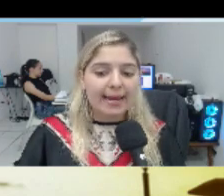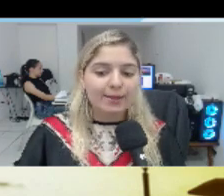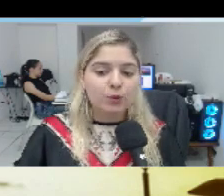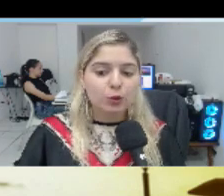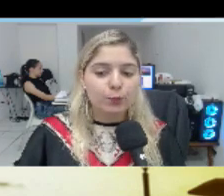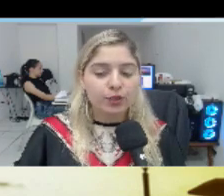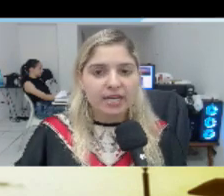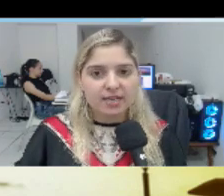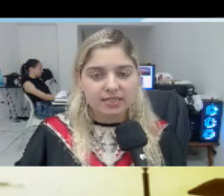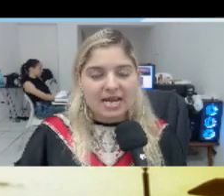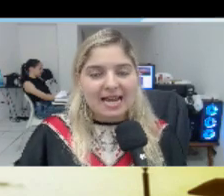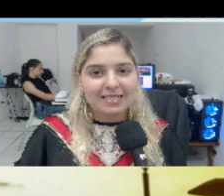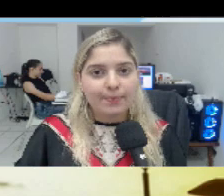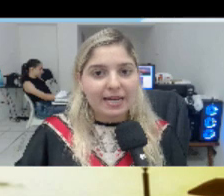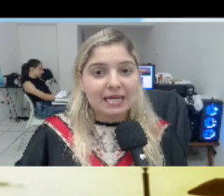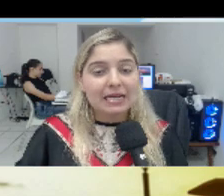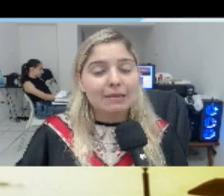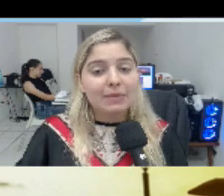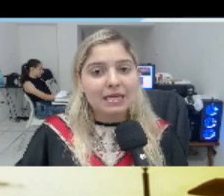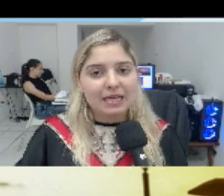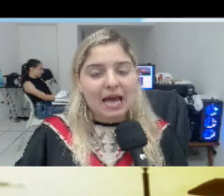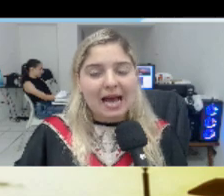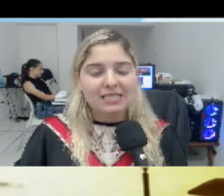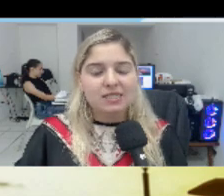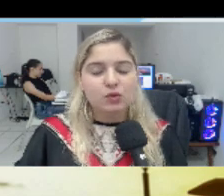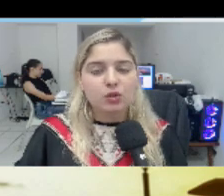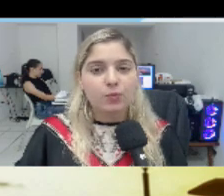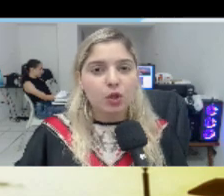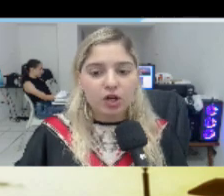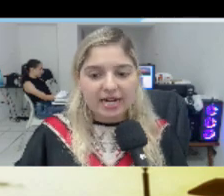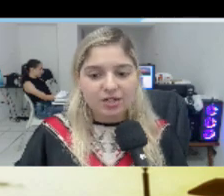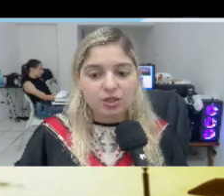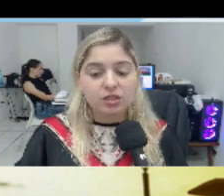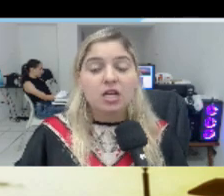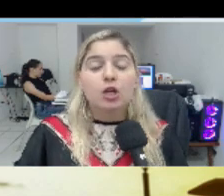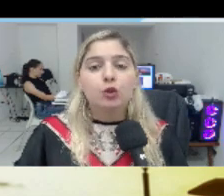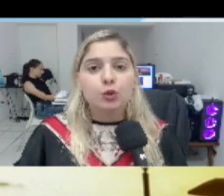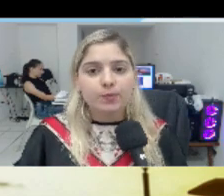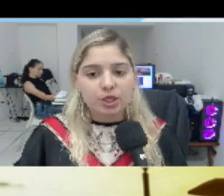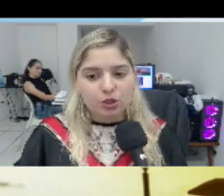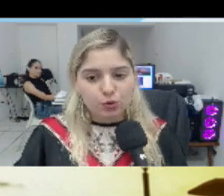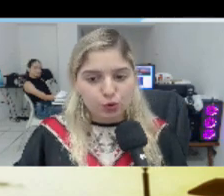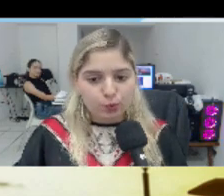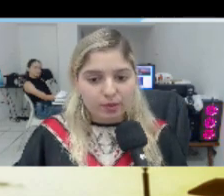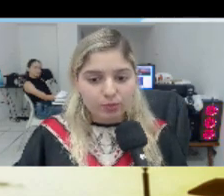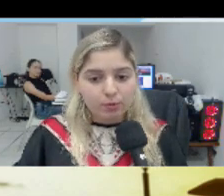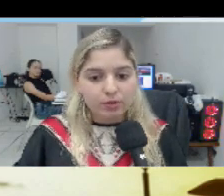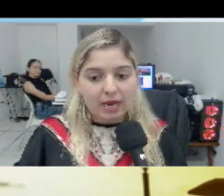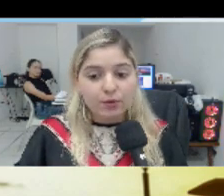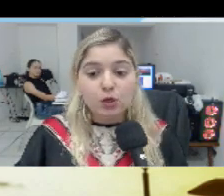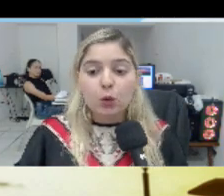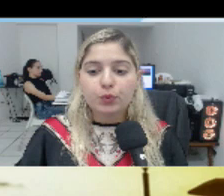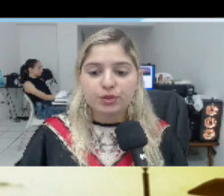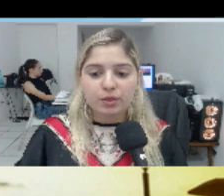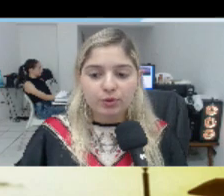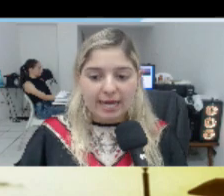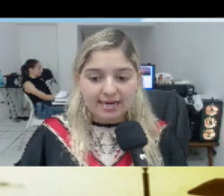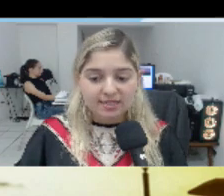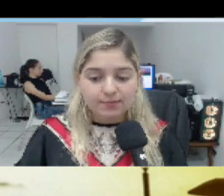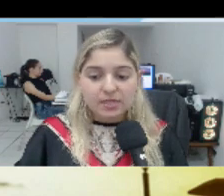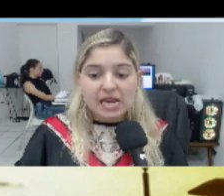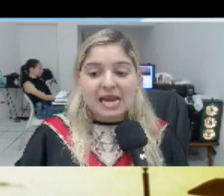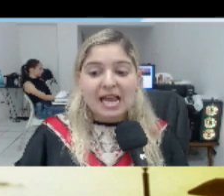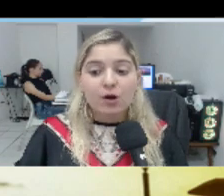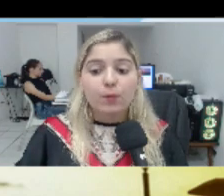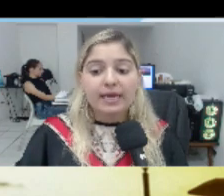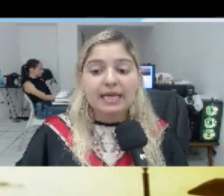equilíbrio entre os poderes. Essa PEC que limita as decisões monocráticas dos ministros do Supremo Tribunal e outros